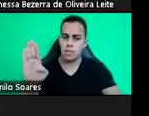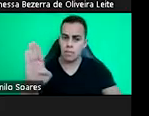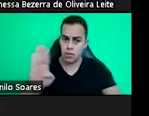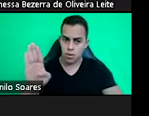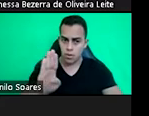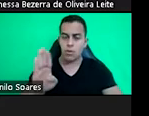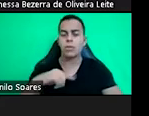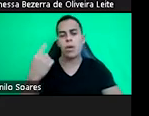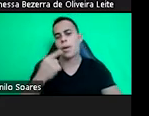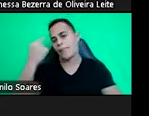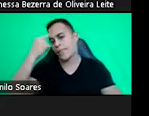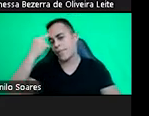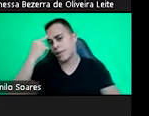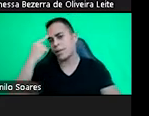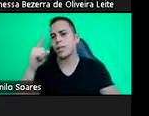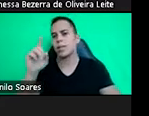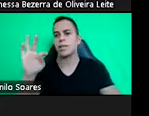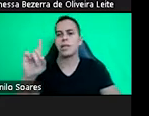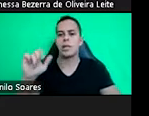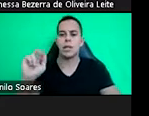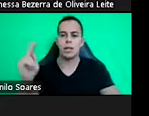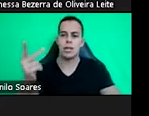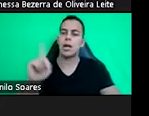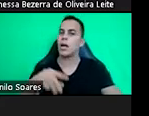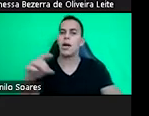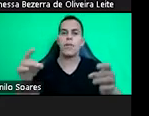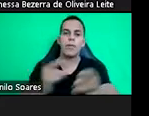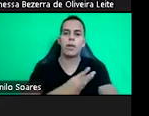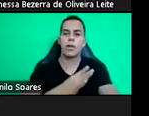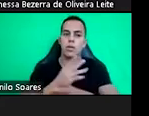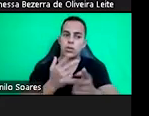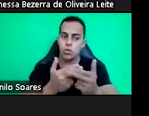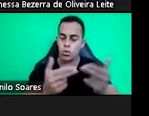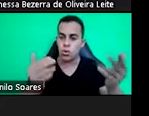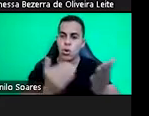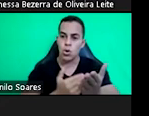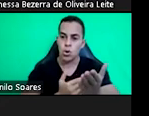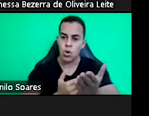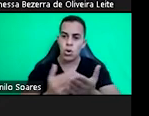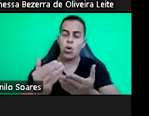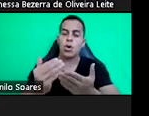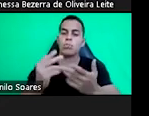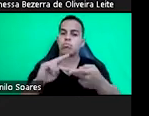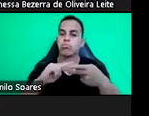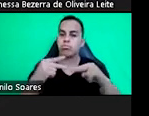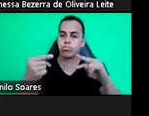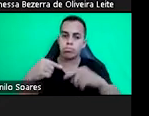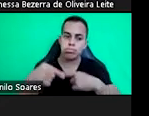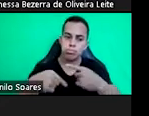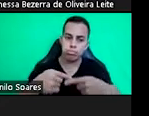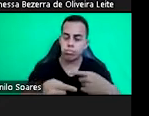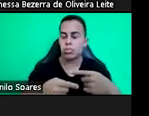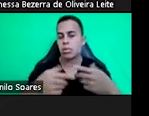pensar no TDAH como o produto final de algo que começa lá no genoma, então tem muitos pacientes que